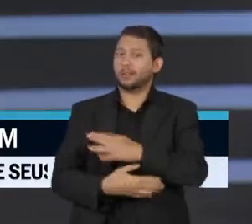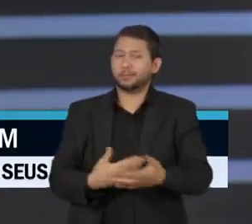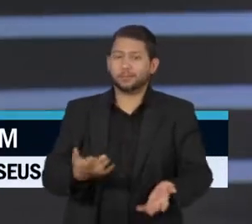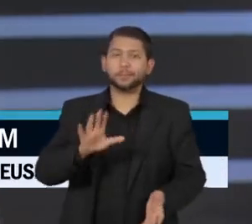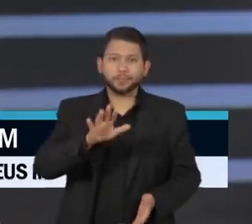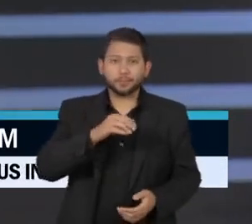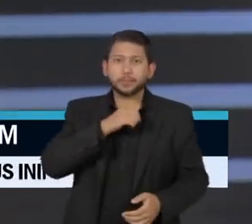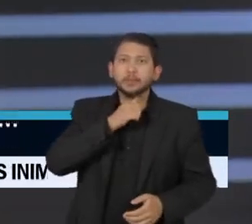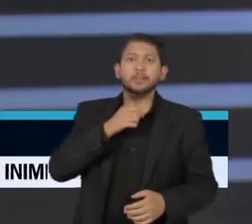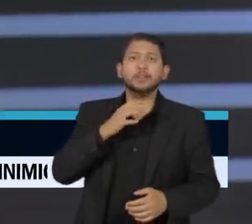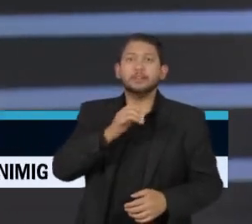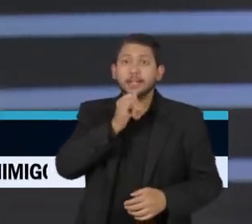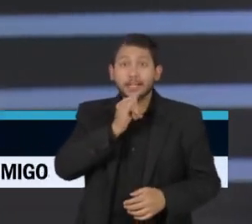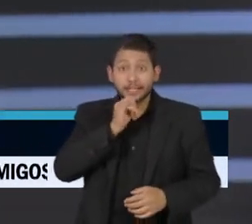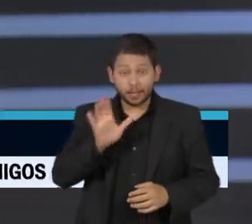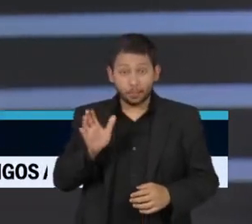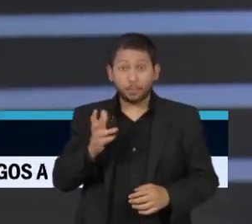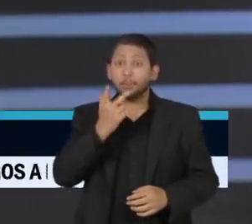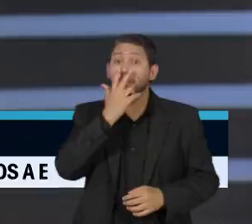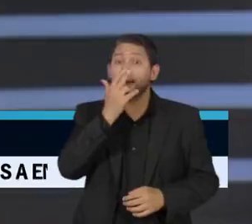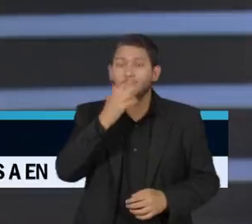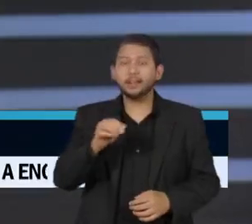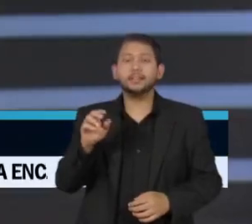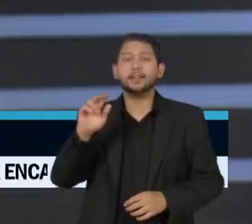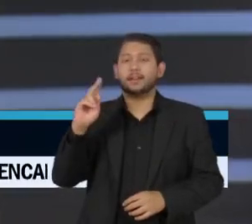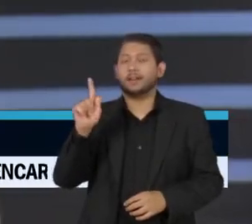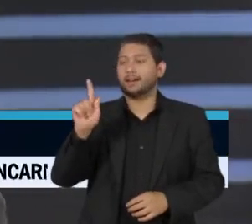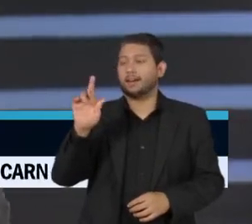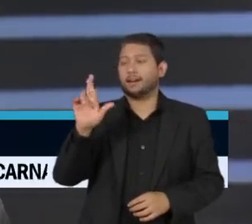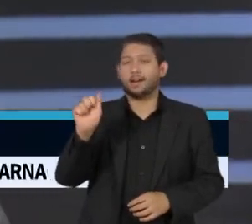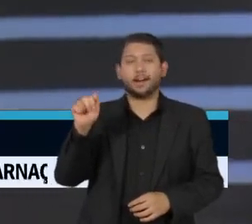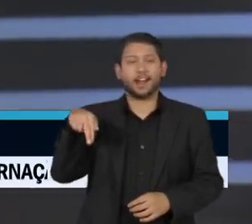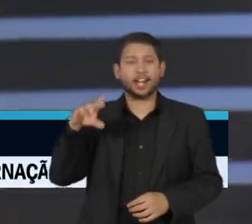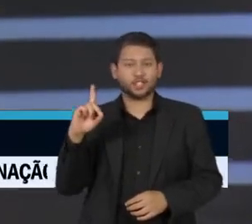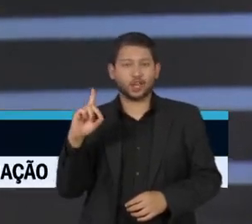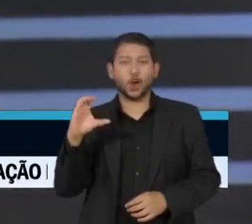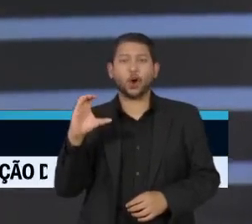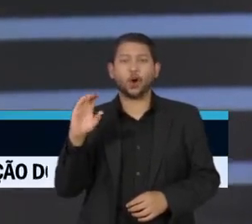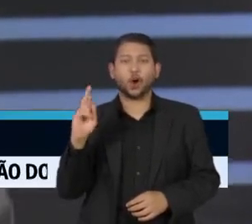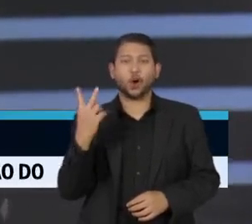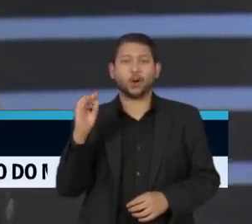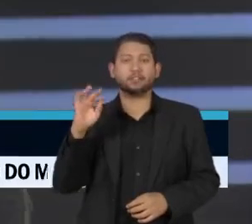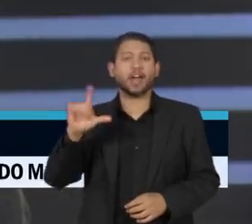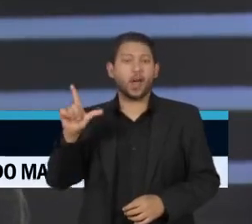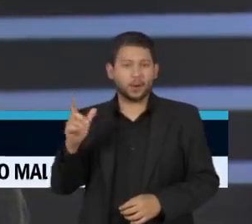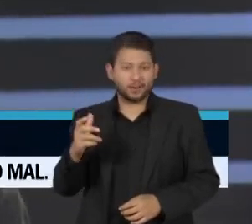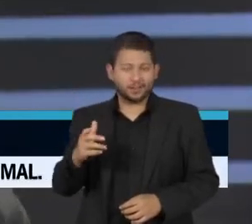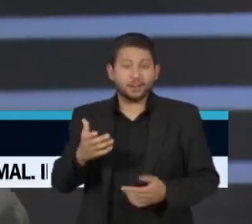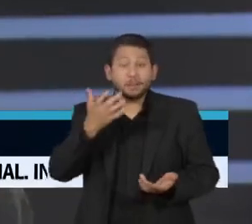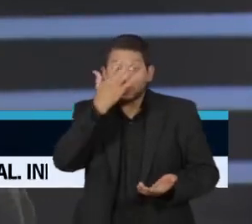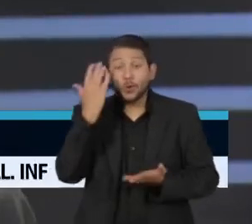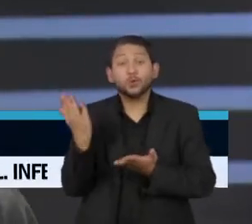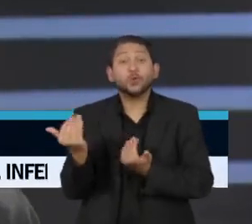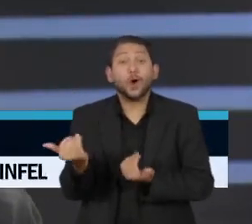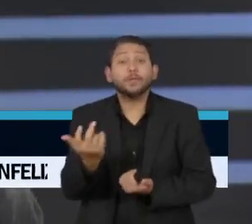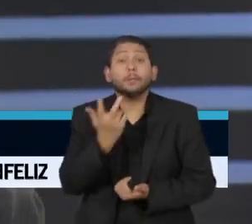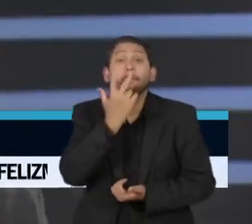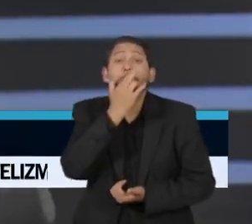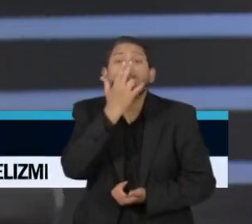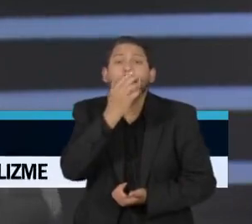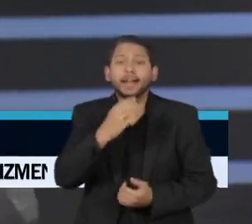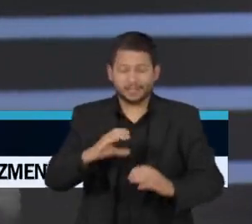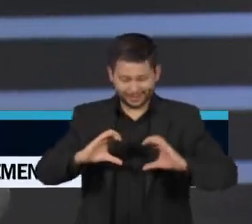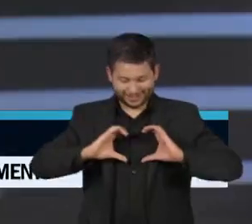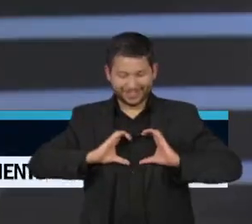uma coisa de Oscarito e Grande Otelo pelos mais novos lembram poucos Trapalhões para os mais novos ainda Parece coisa do